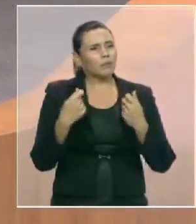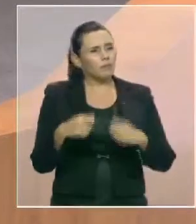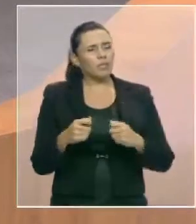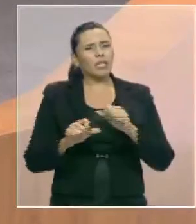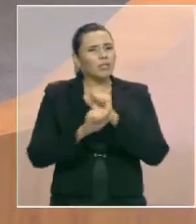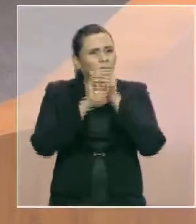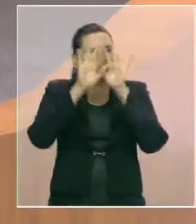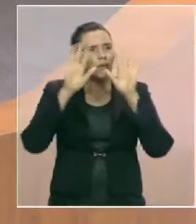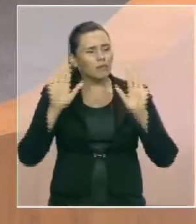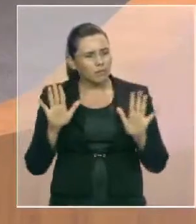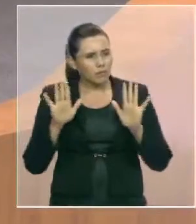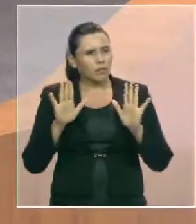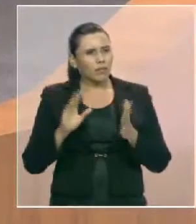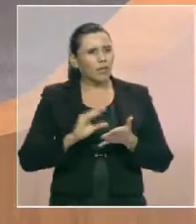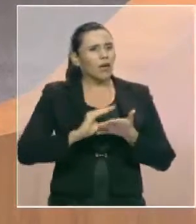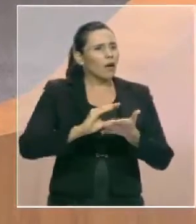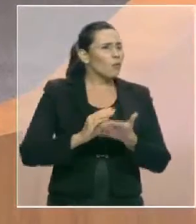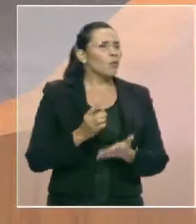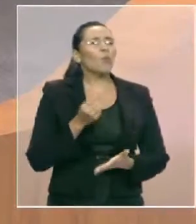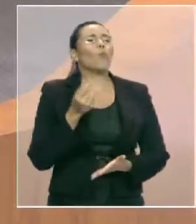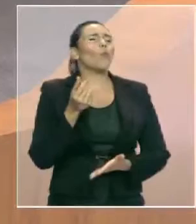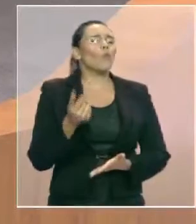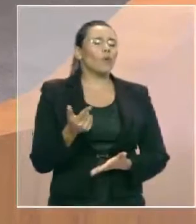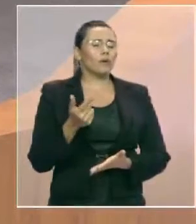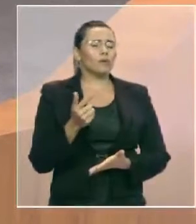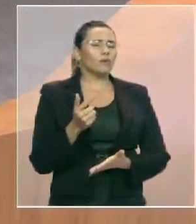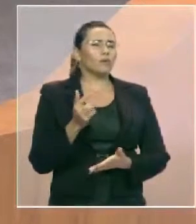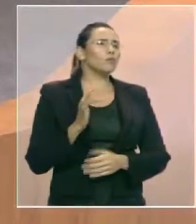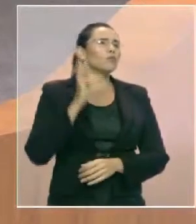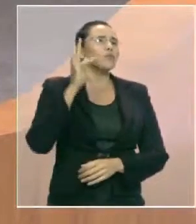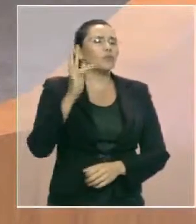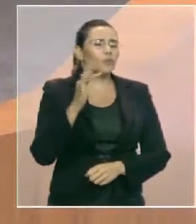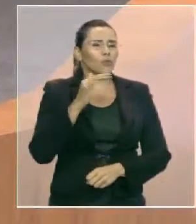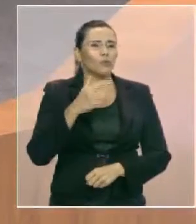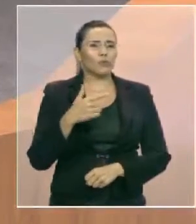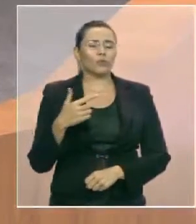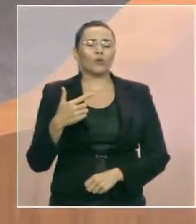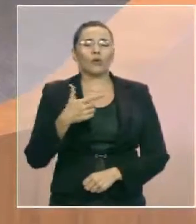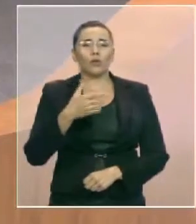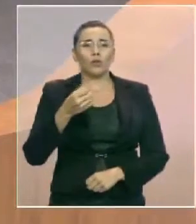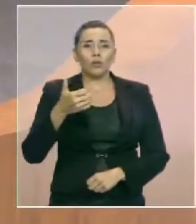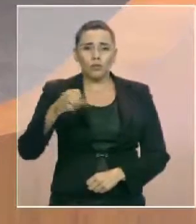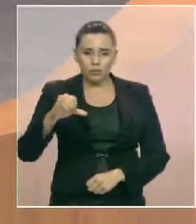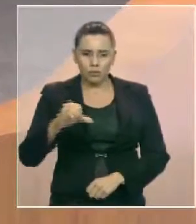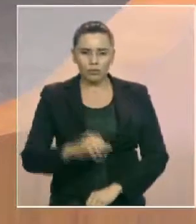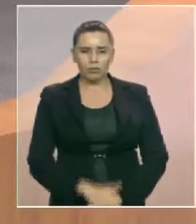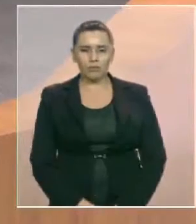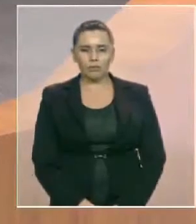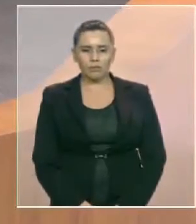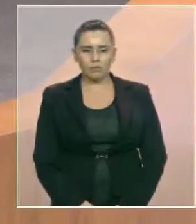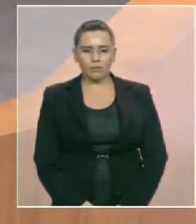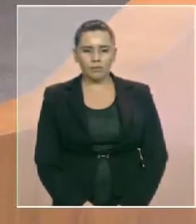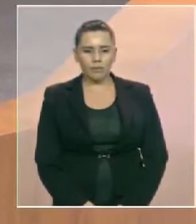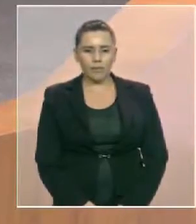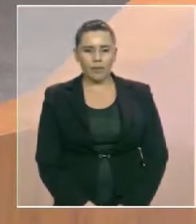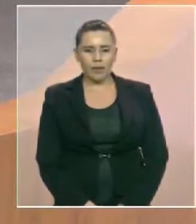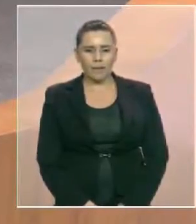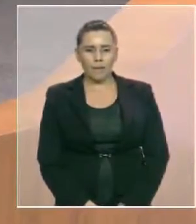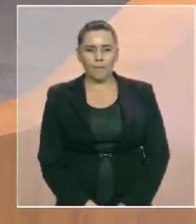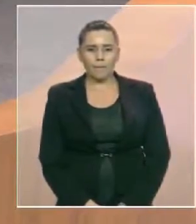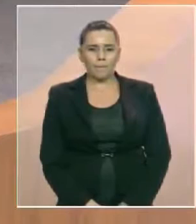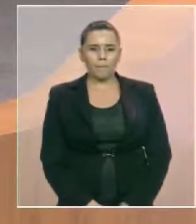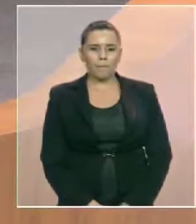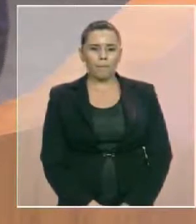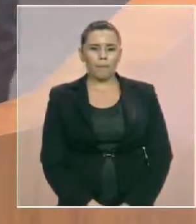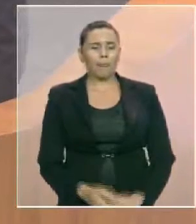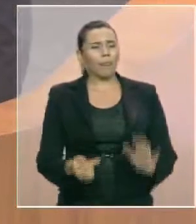aqui em 2019 e analisamos o demonstrativo das despesas, o que nós vemos aqui? Pagamento da dívida.